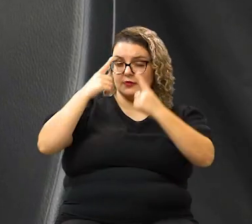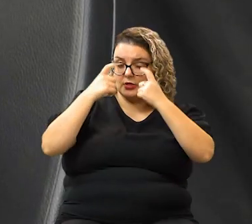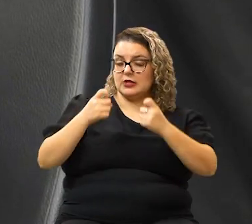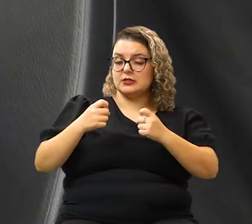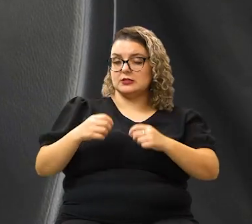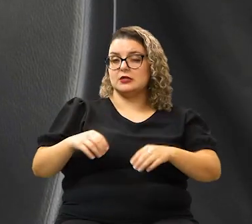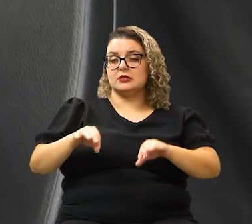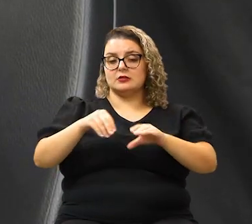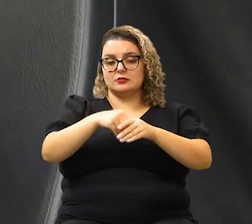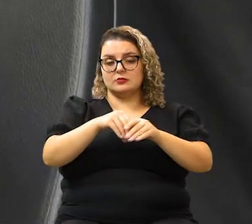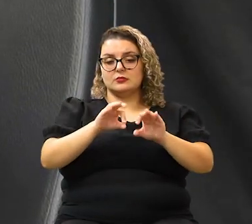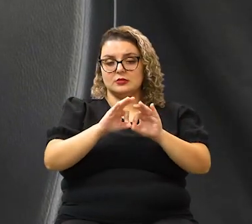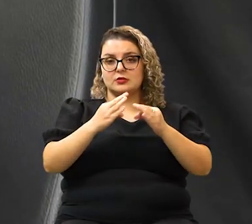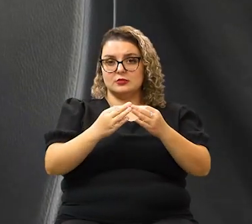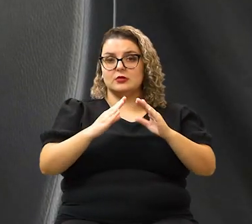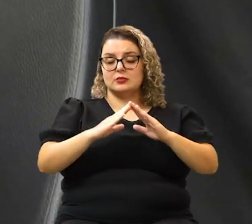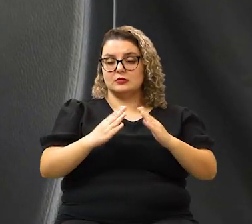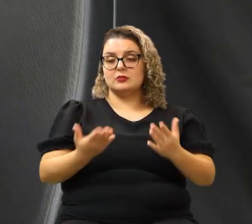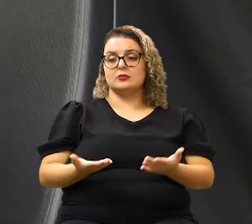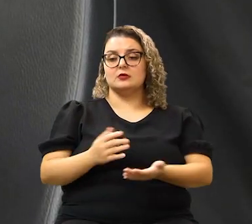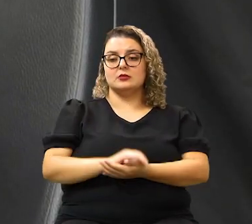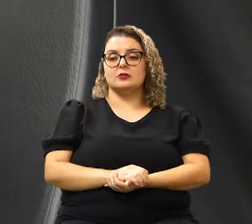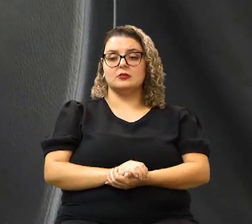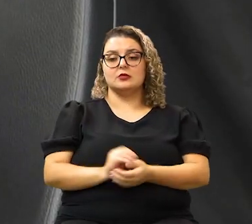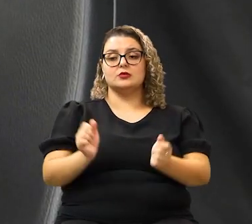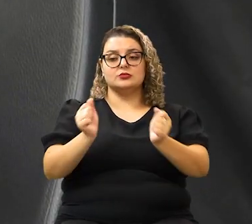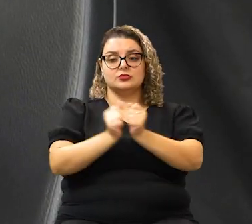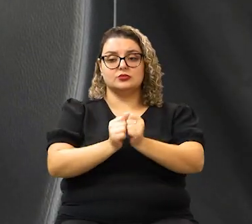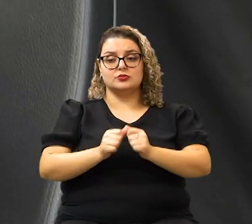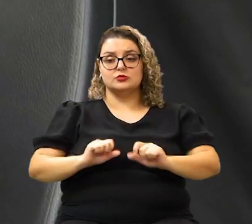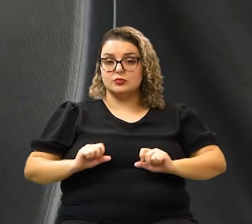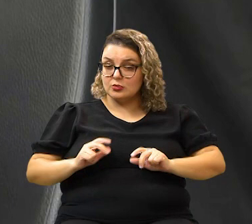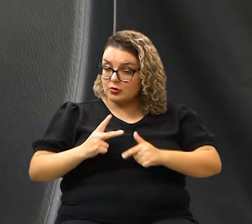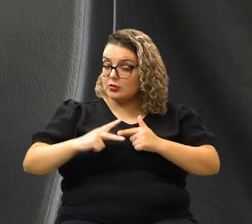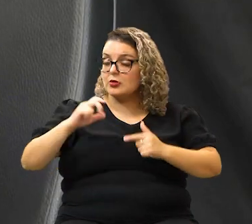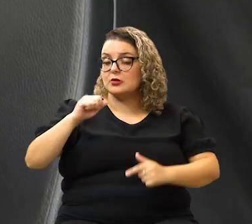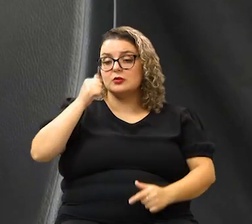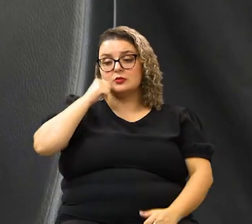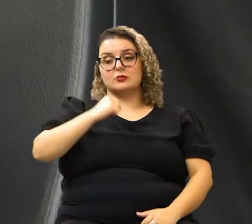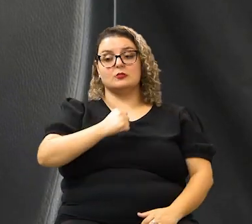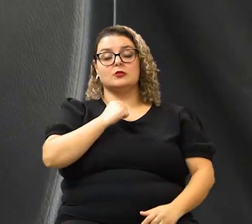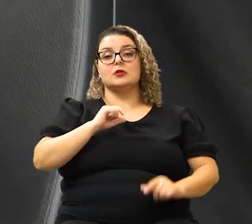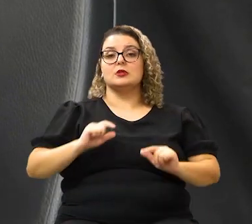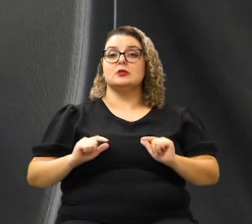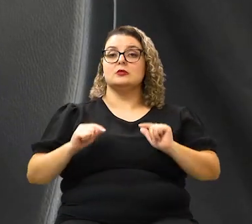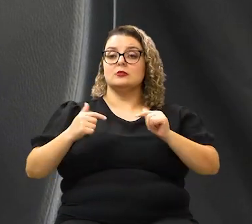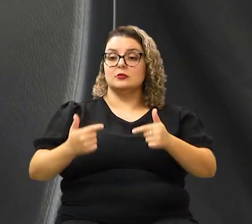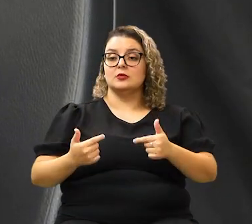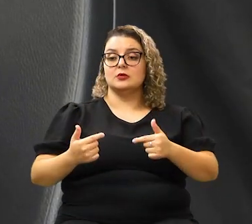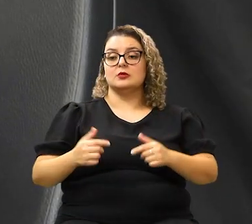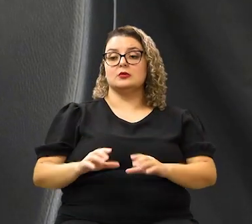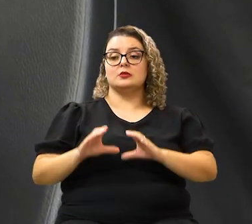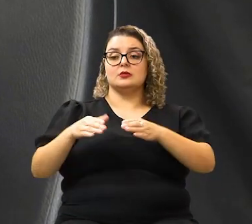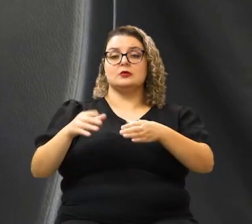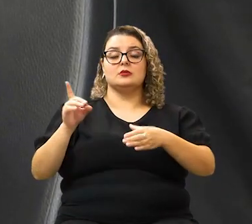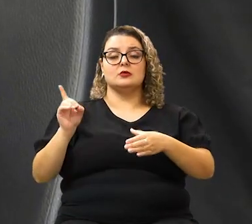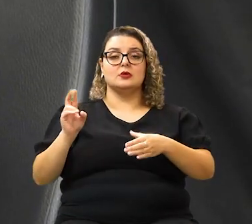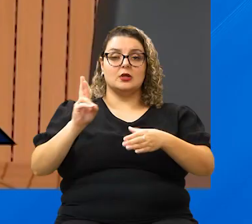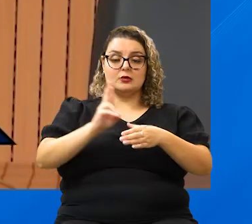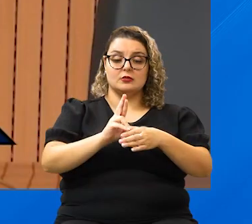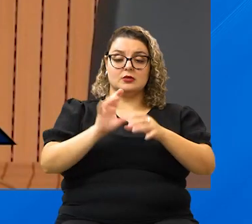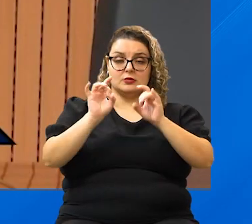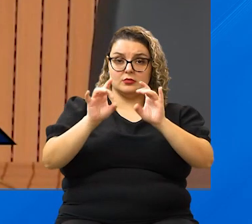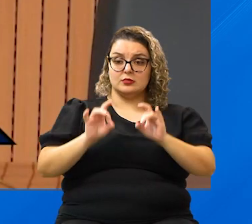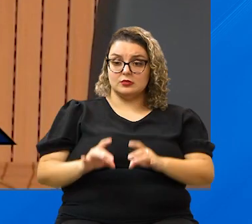movimento feminista. Depois entramos na luta para trazer para Campinas a defensoria especializada, o Centro de Reeducação do Autor